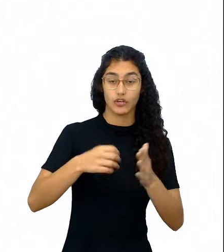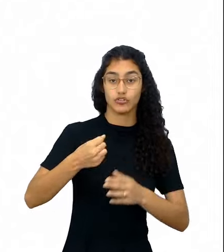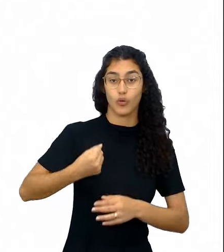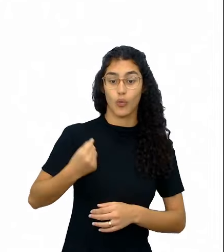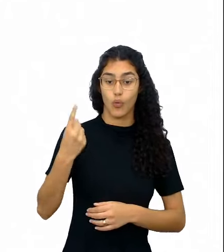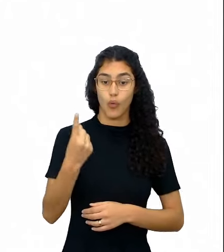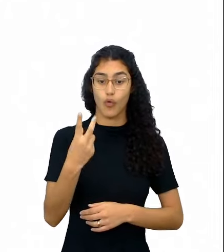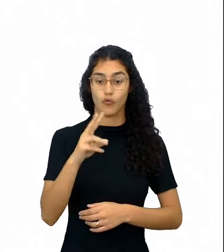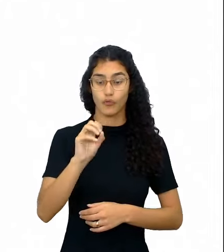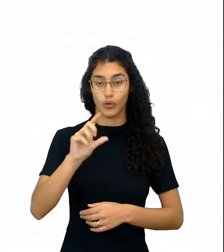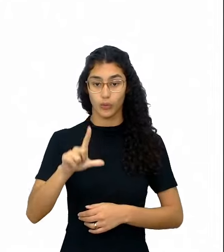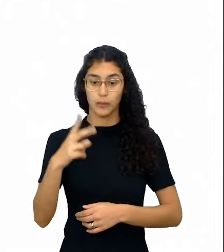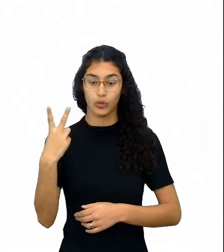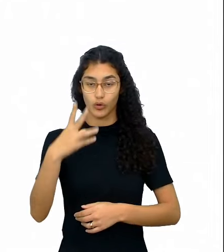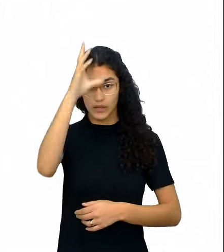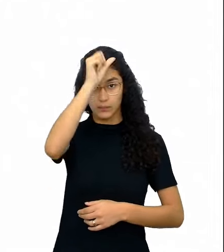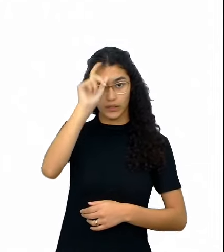do Aprender Sempre.